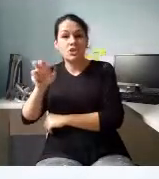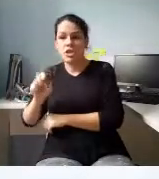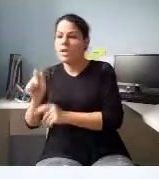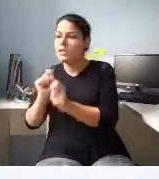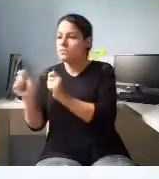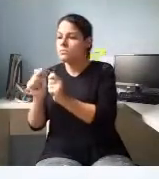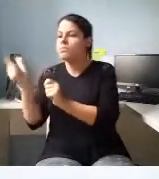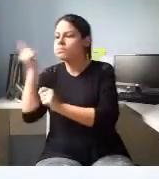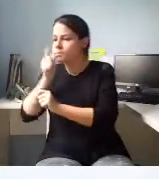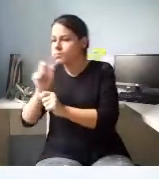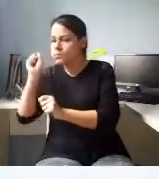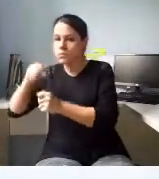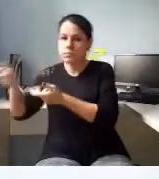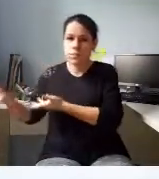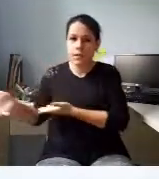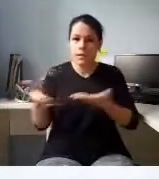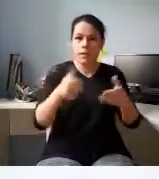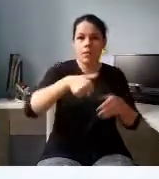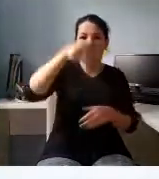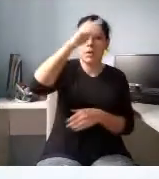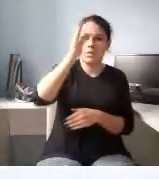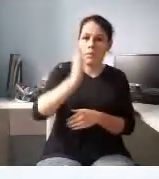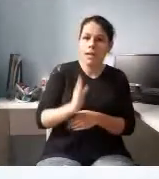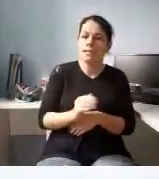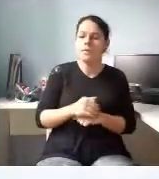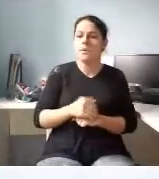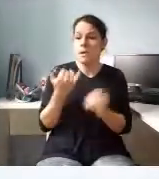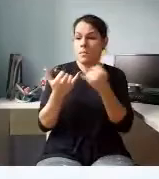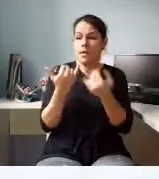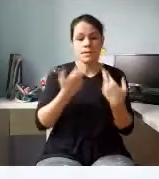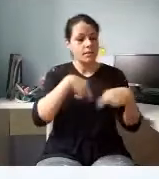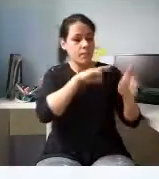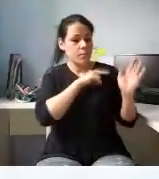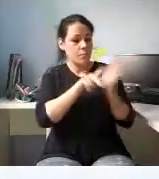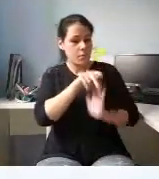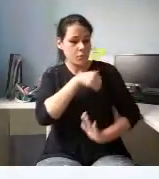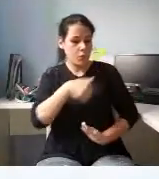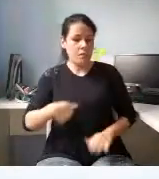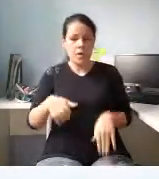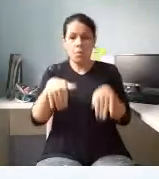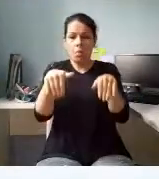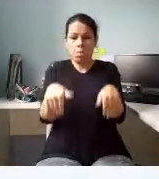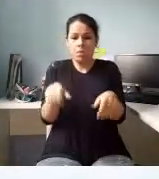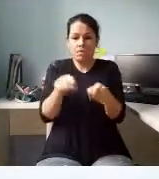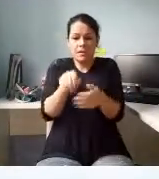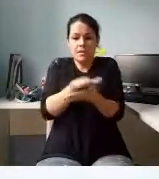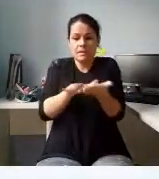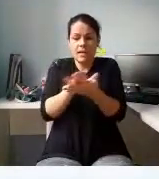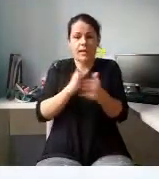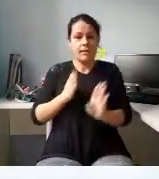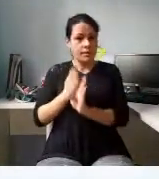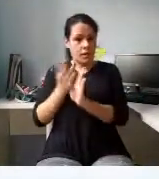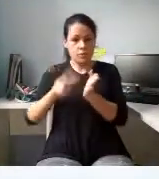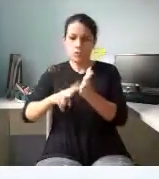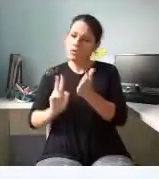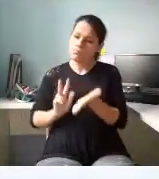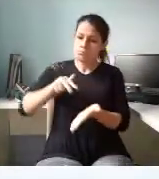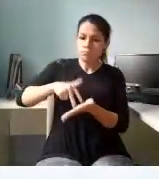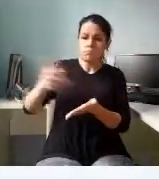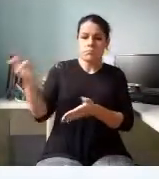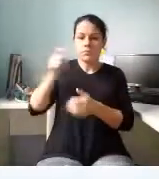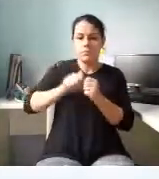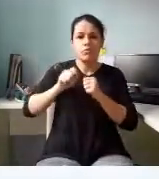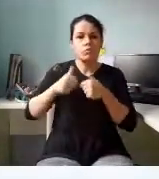não conseguir se movimentar, né? Não conseguir ter uma ação mais efetiva, acaba ficando para trás. E uma das pautas